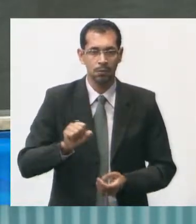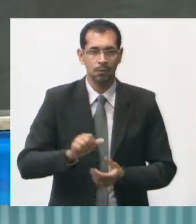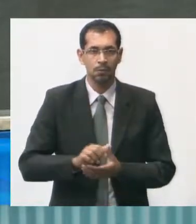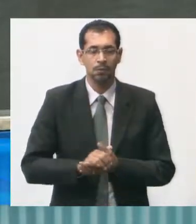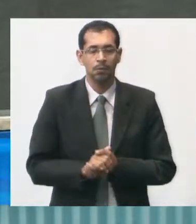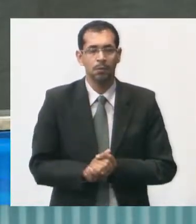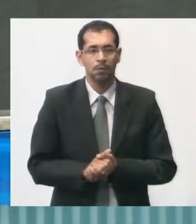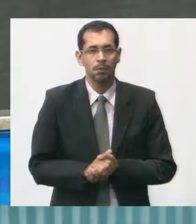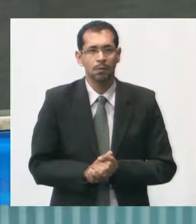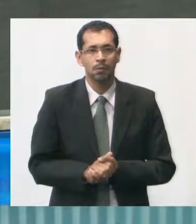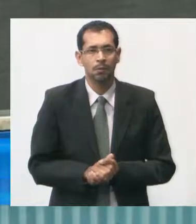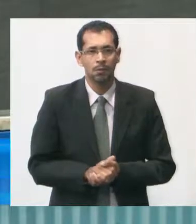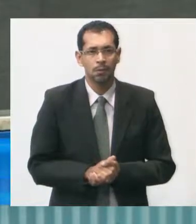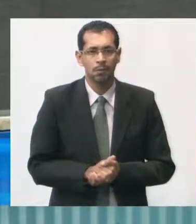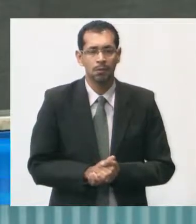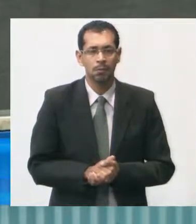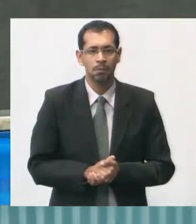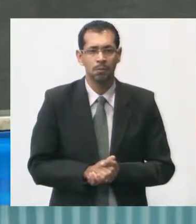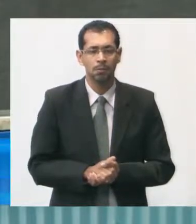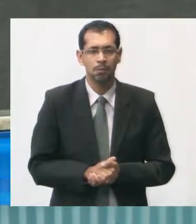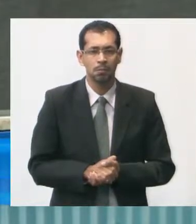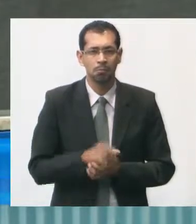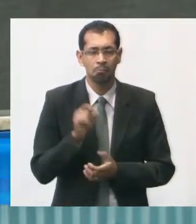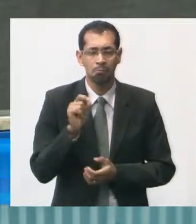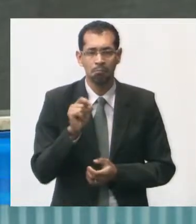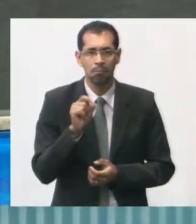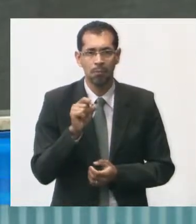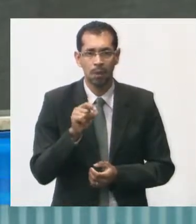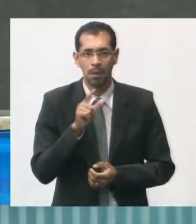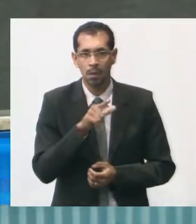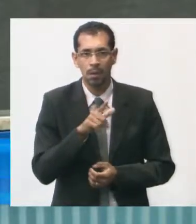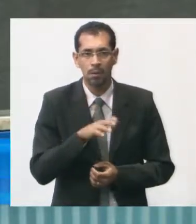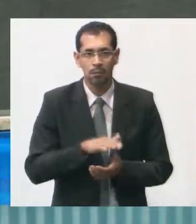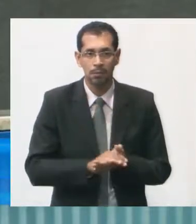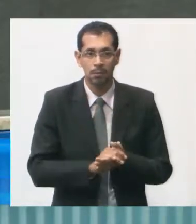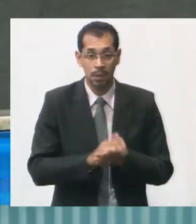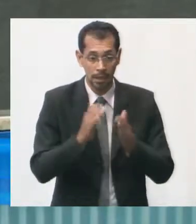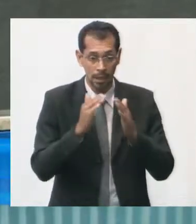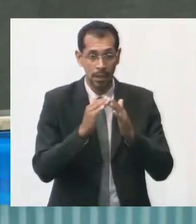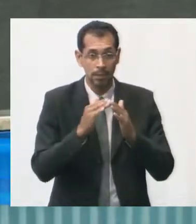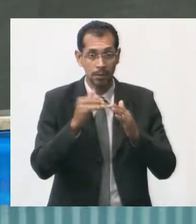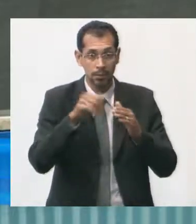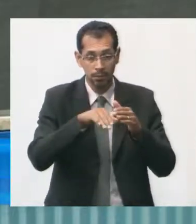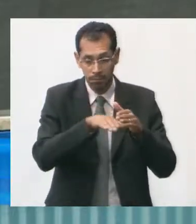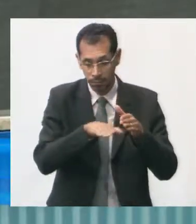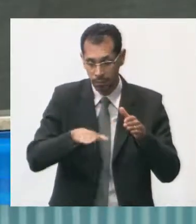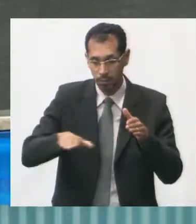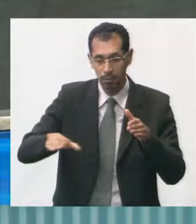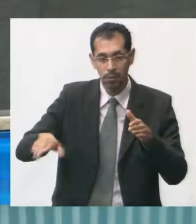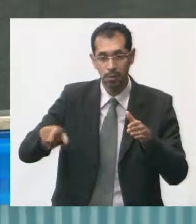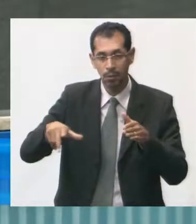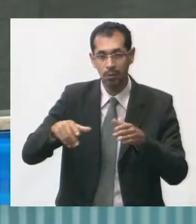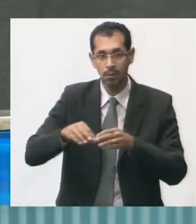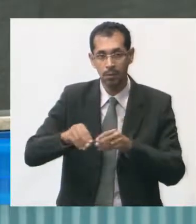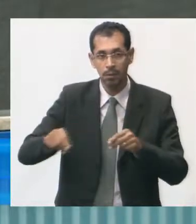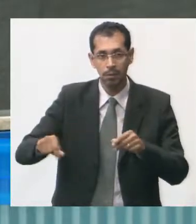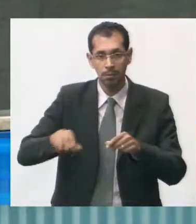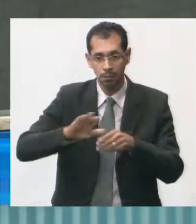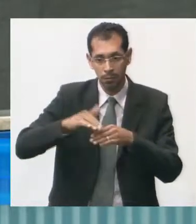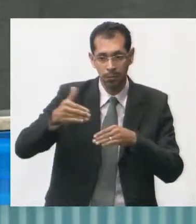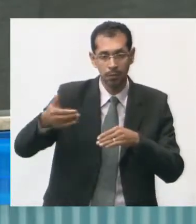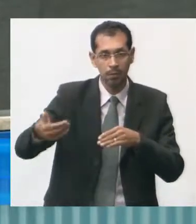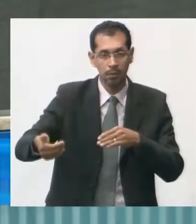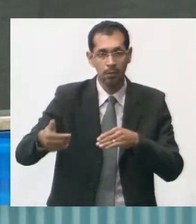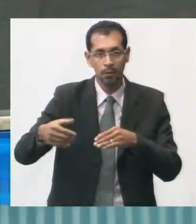Onde nos fundos da casa dela tem um terreno da Prefeitura de Vitória, um terreno público, um terreno